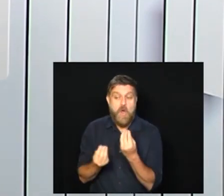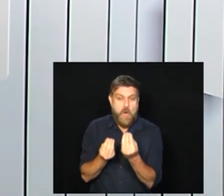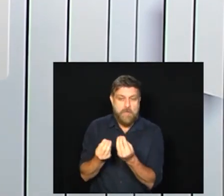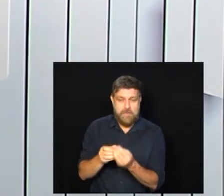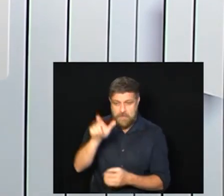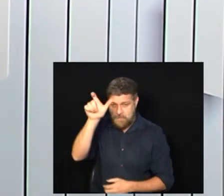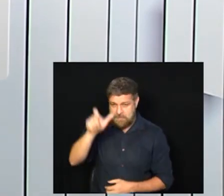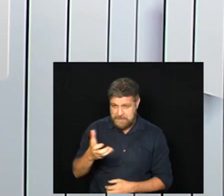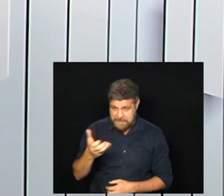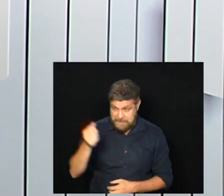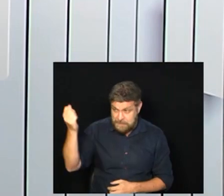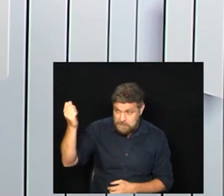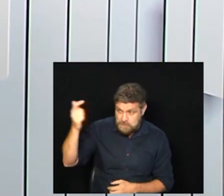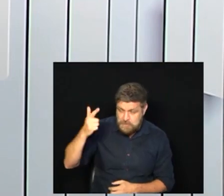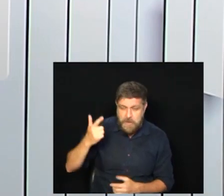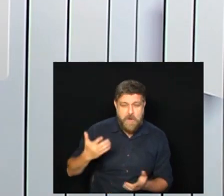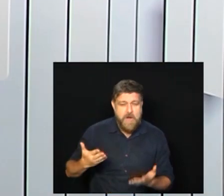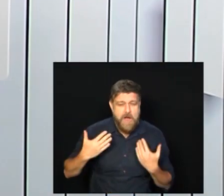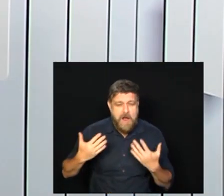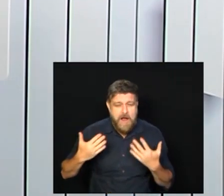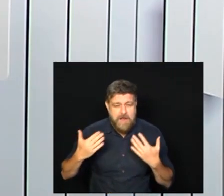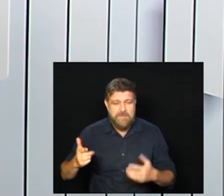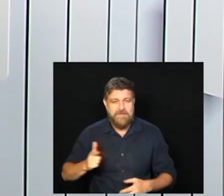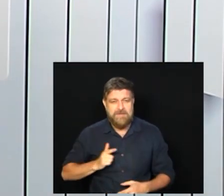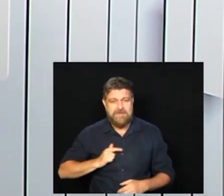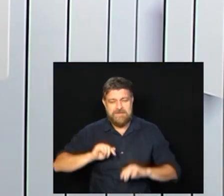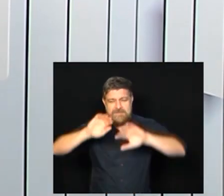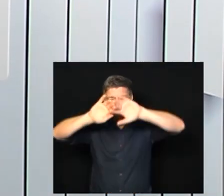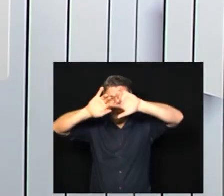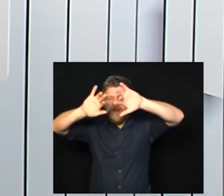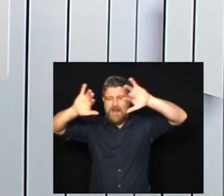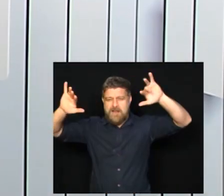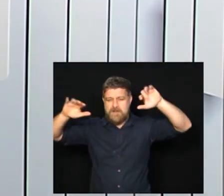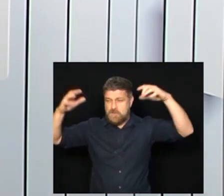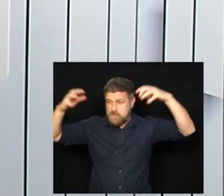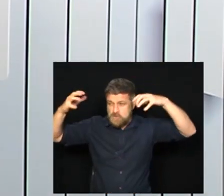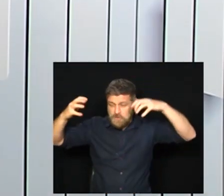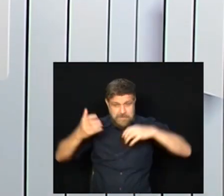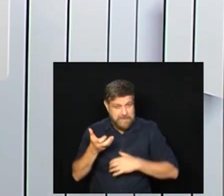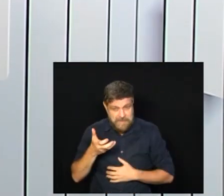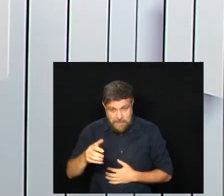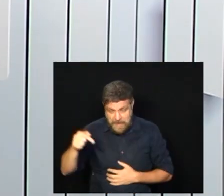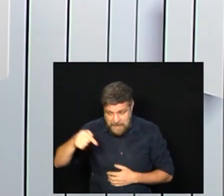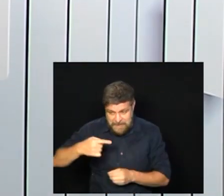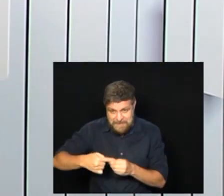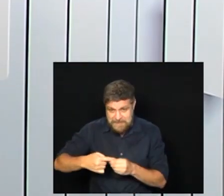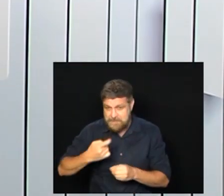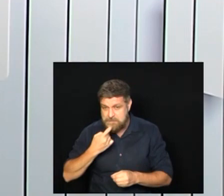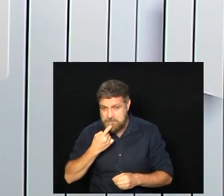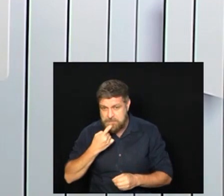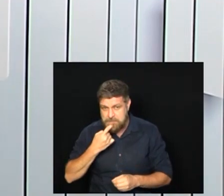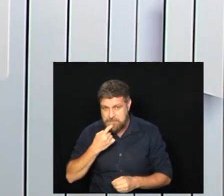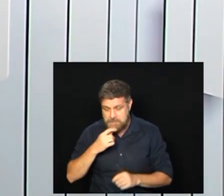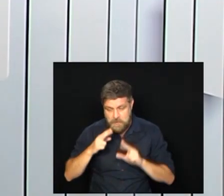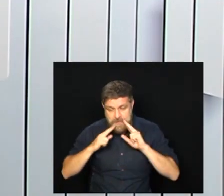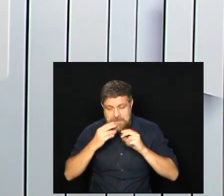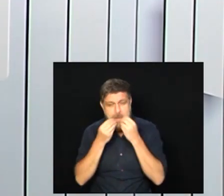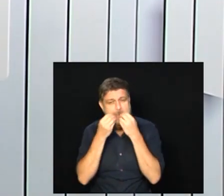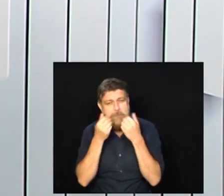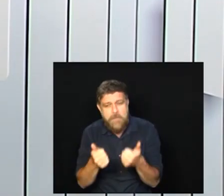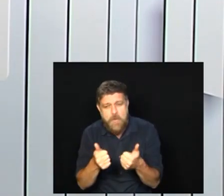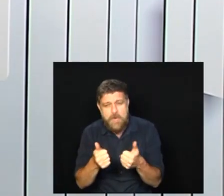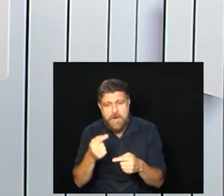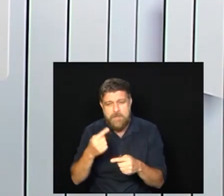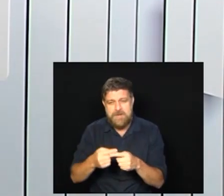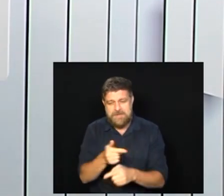quer sol, calor, tempo aberto e não quer chuva aqui na cidade de Campinas, a notícia é boa, viu? Porque